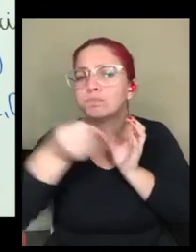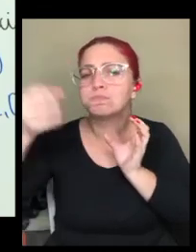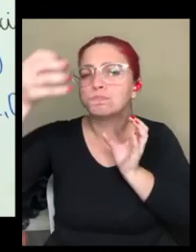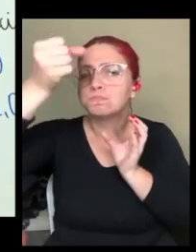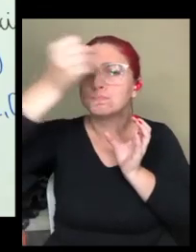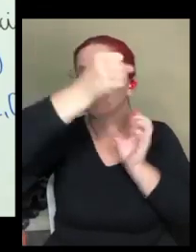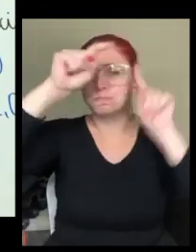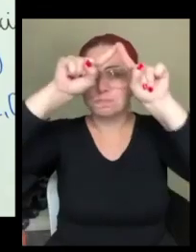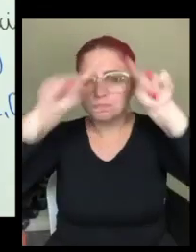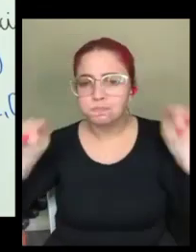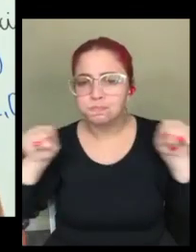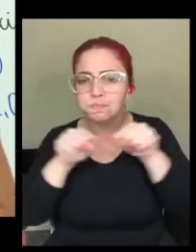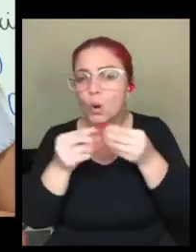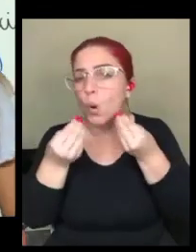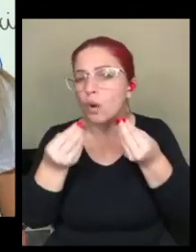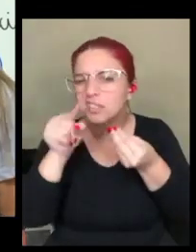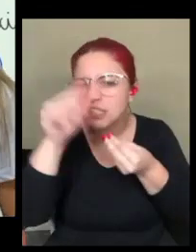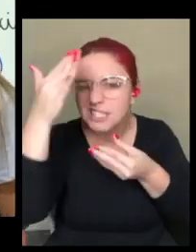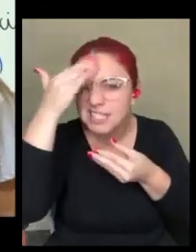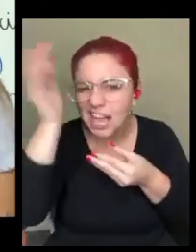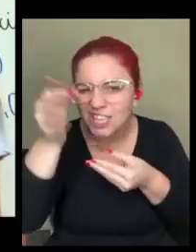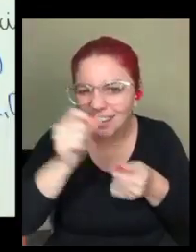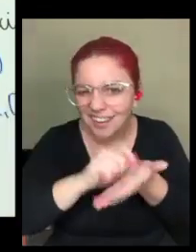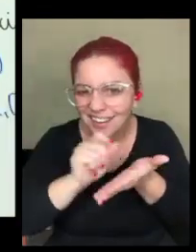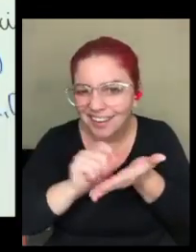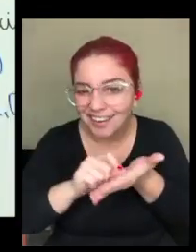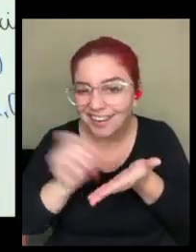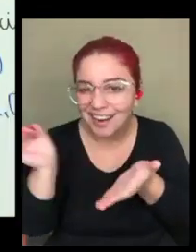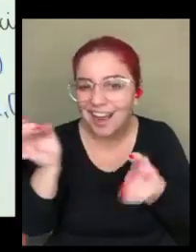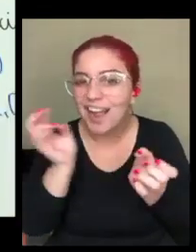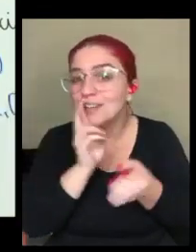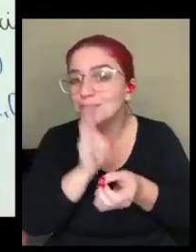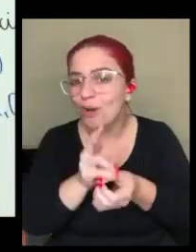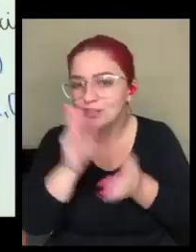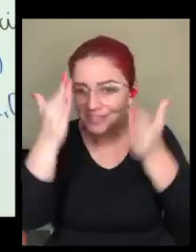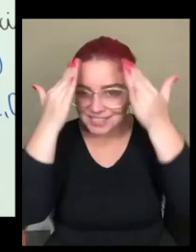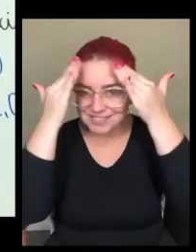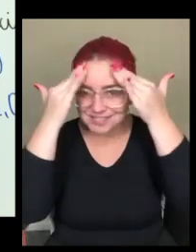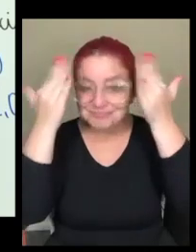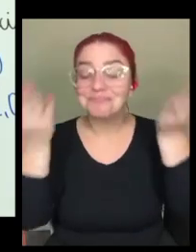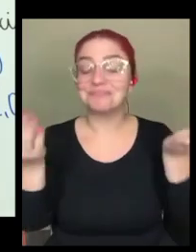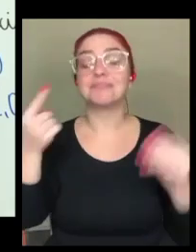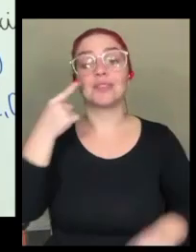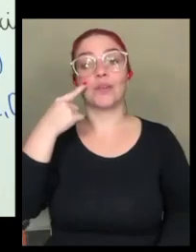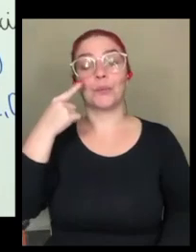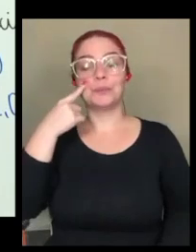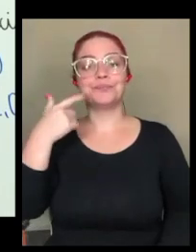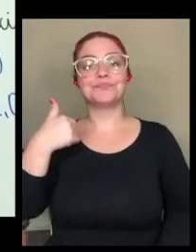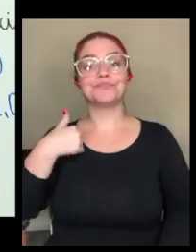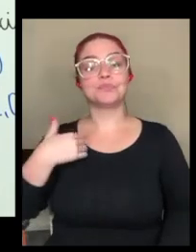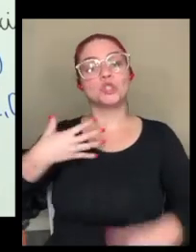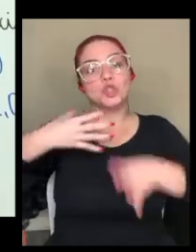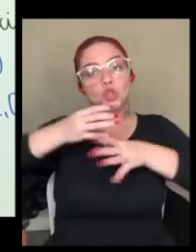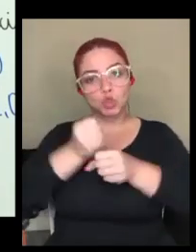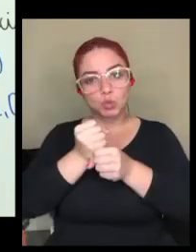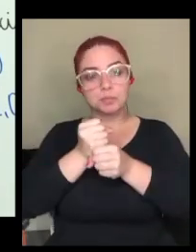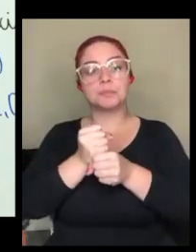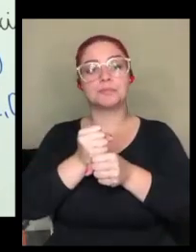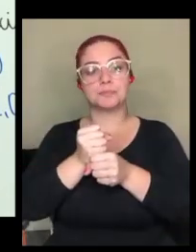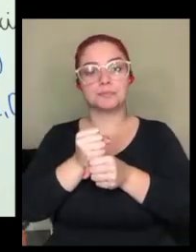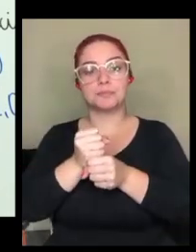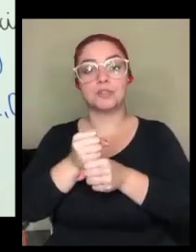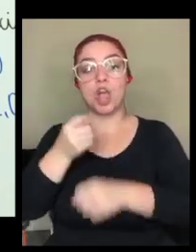perímetro desse triângulo. Tá fazendo aí já? Já sabe a resposta? Vamos fazer então junto comigo? Então, eu vou somar esse